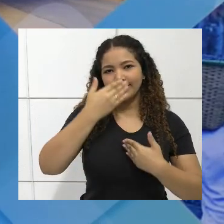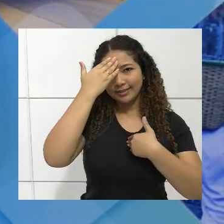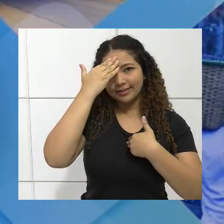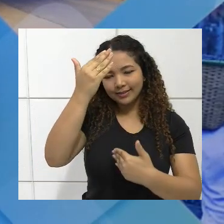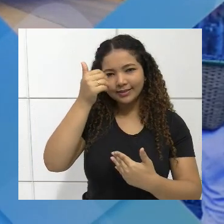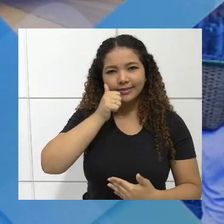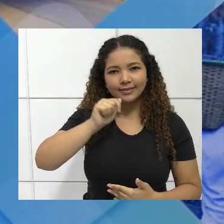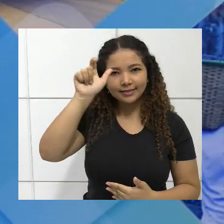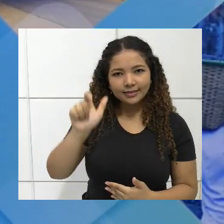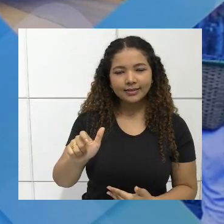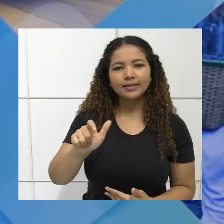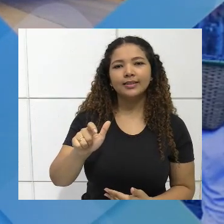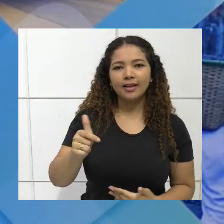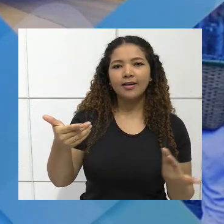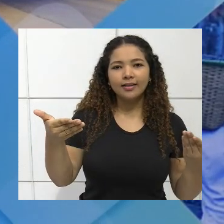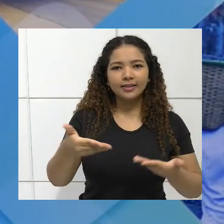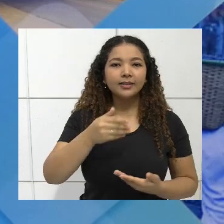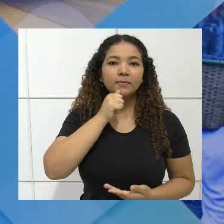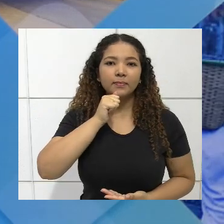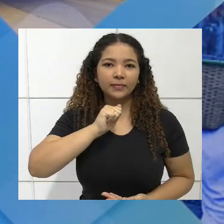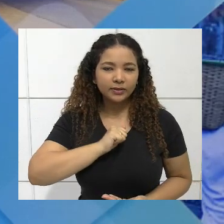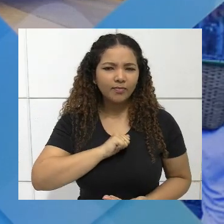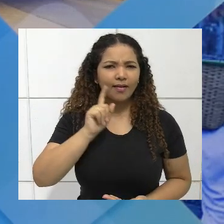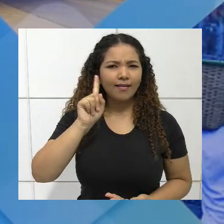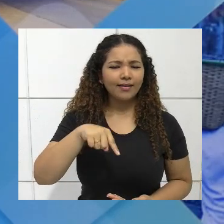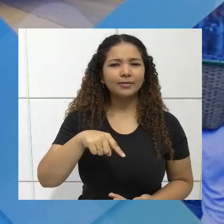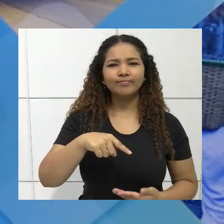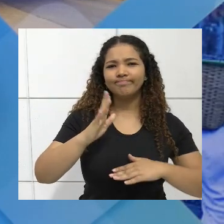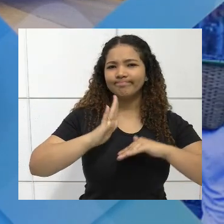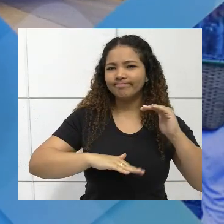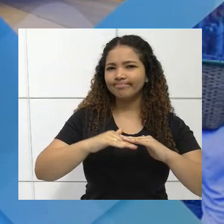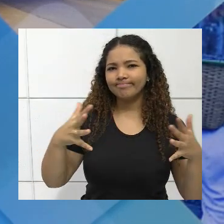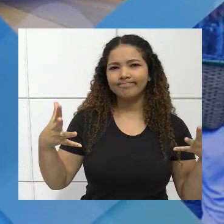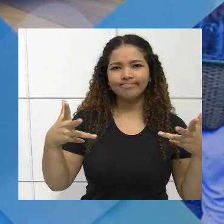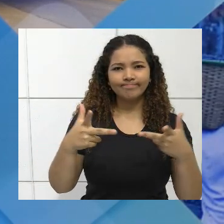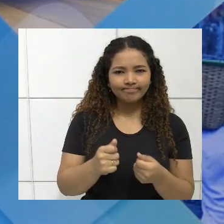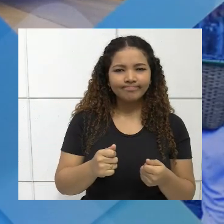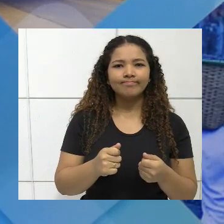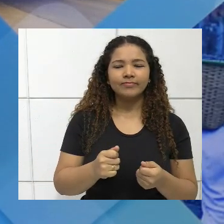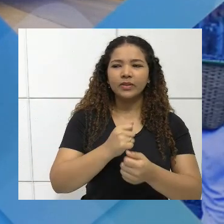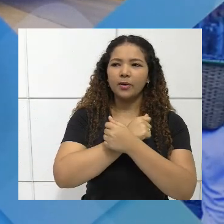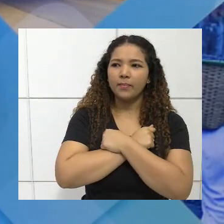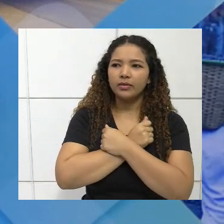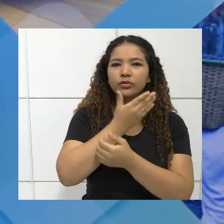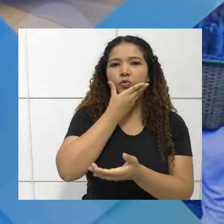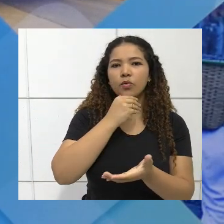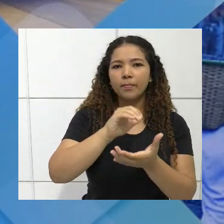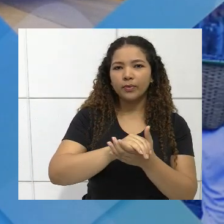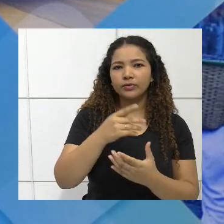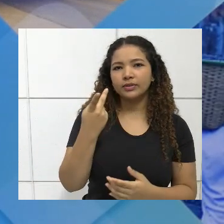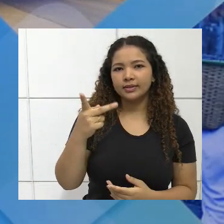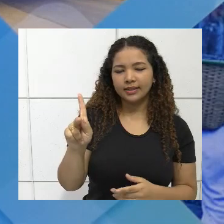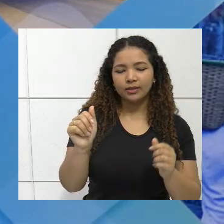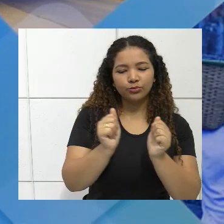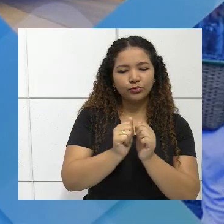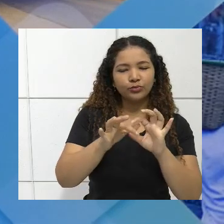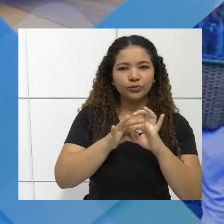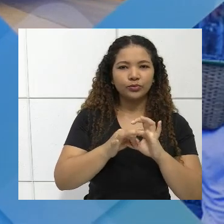aqui em Abaetetuba, Valdemira Ferreira, que Deus abençoe ela. Um grande abraço ao seu esposo, ao Quaresma, uma pessoa que sempre está com a gente aqui na Rede